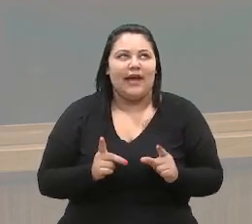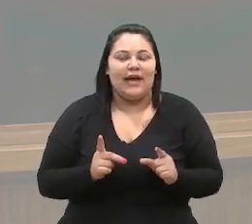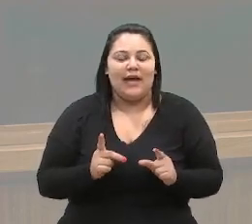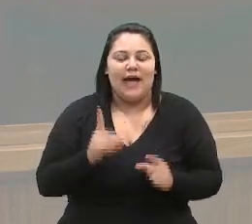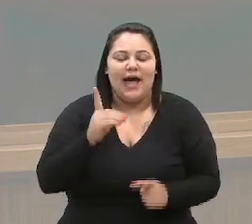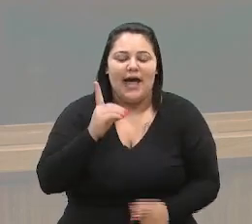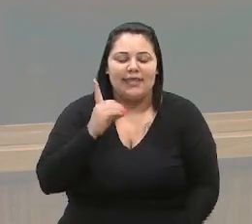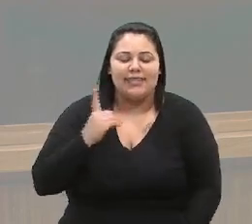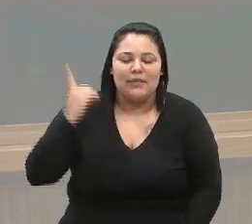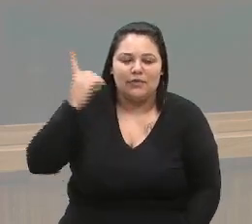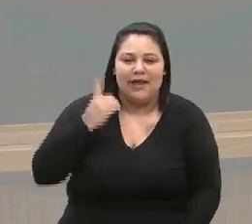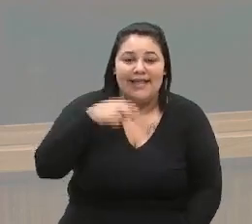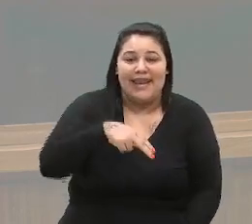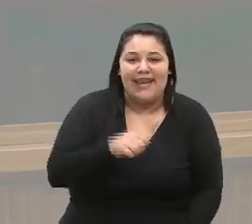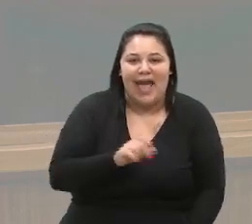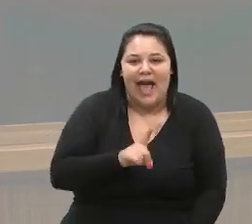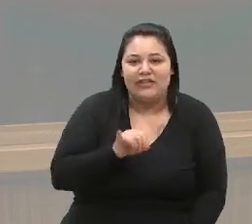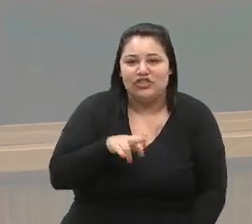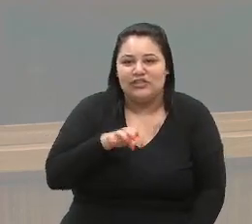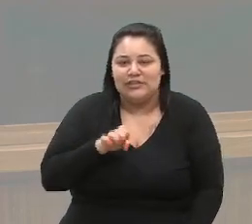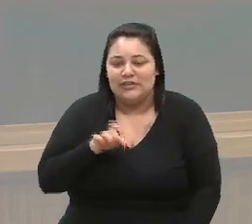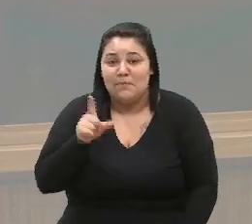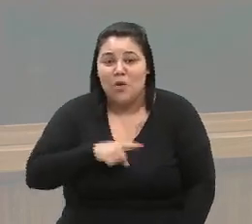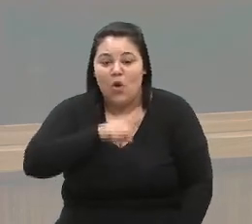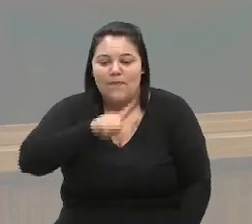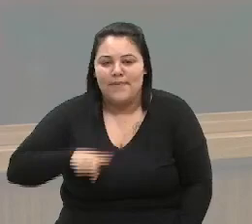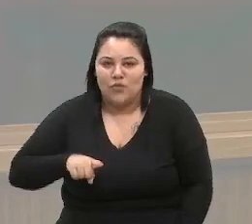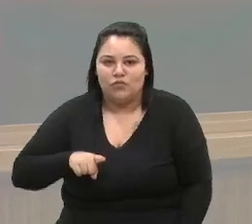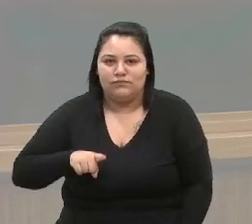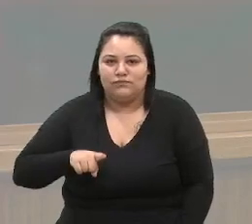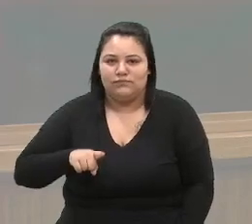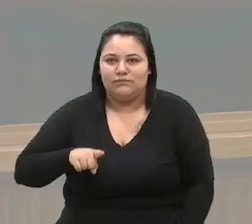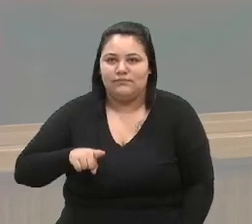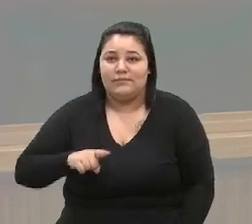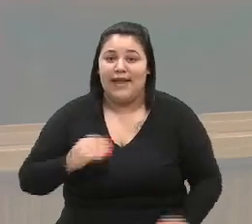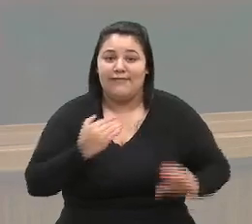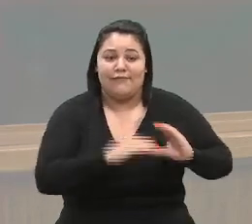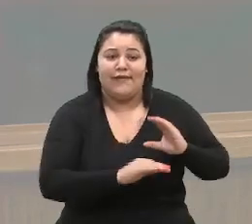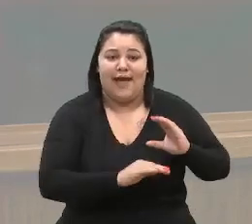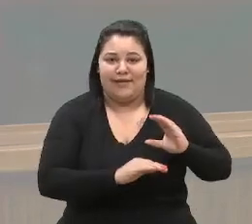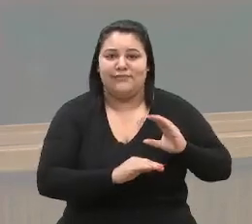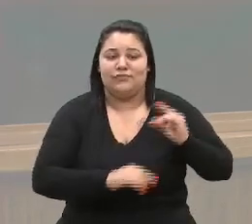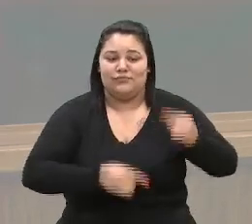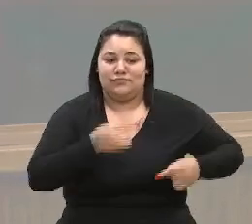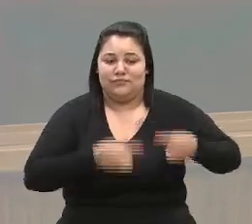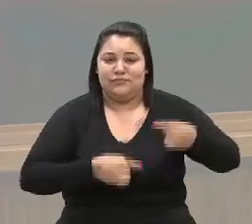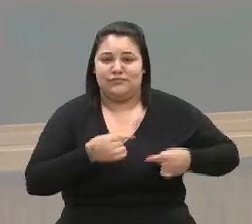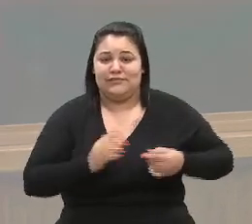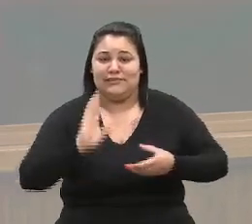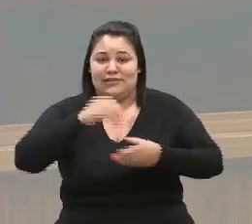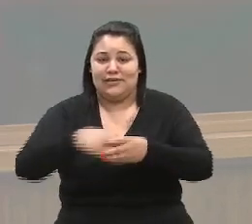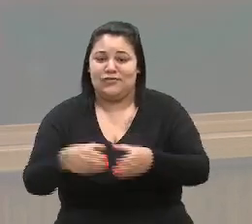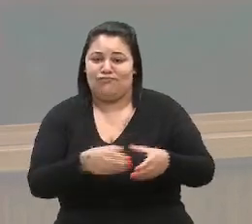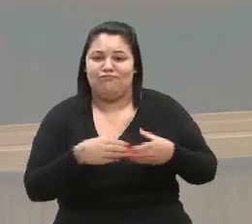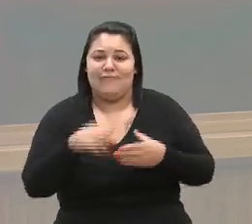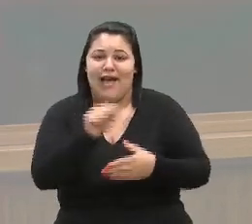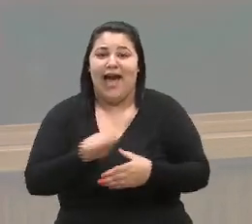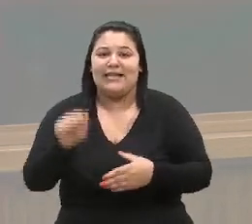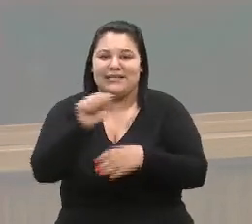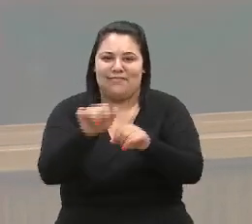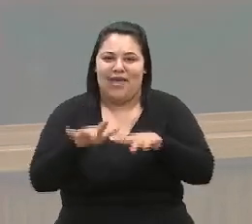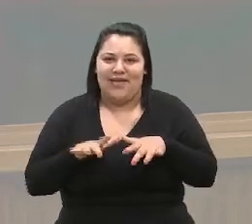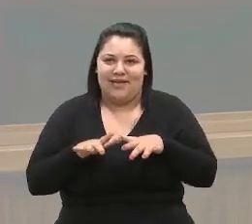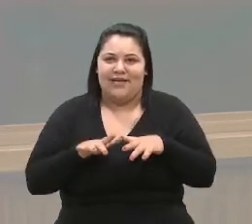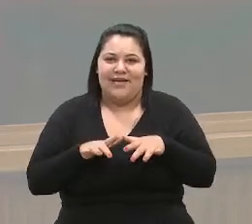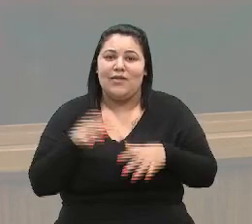deputada Nadine vetou a ida desse debate para plenário na Assembleia. Então, é um abuso do poder, um